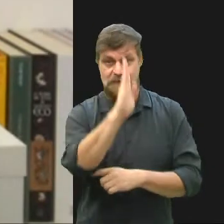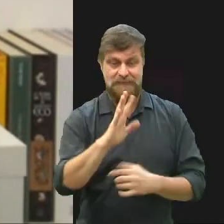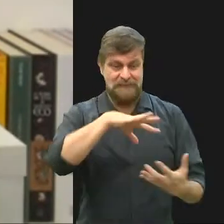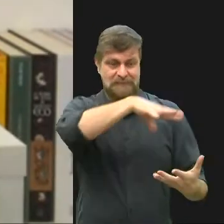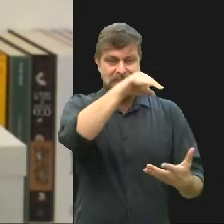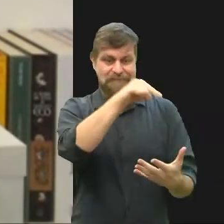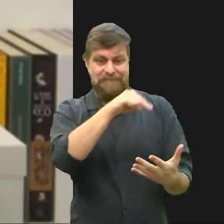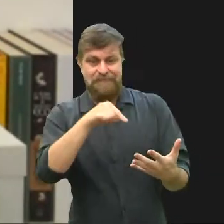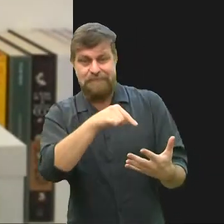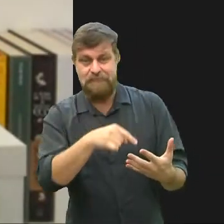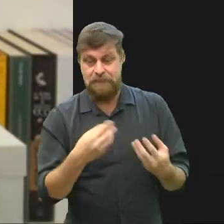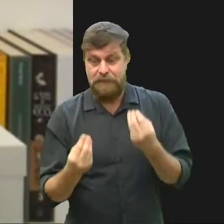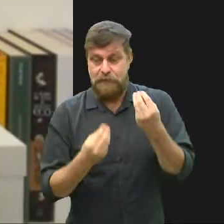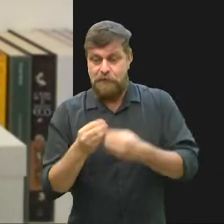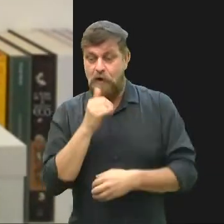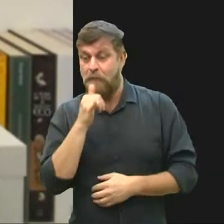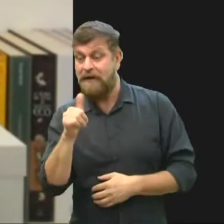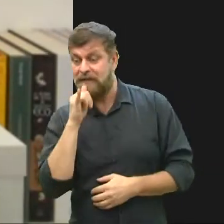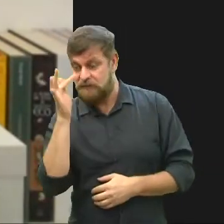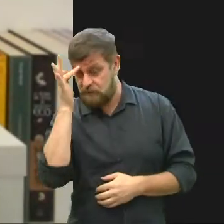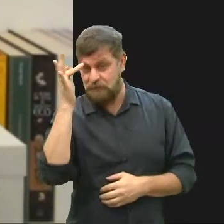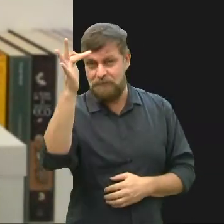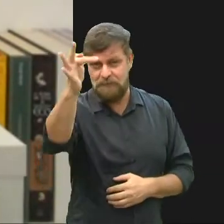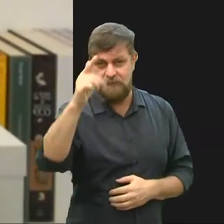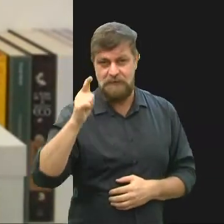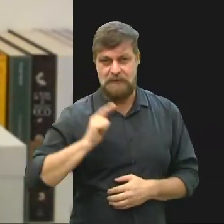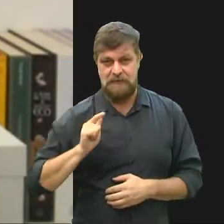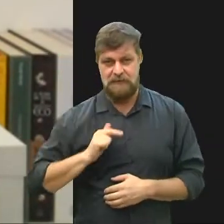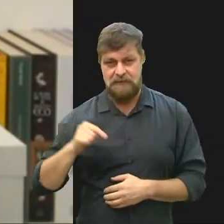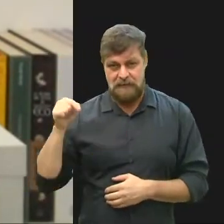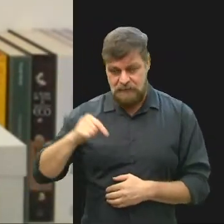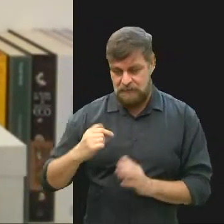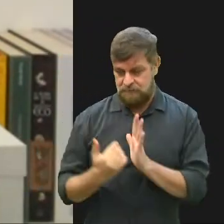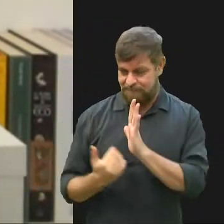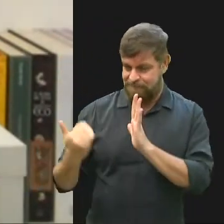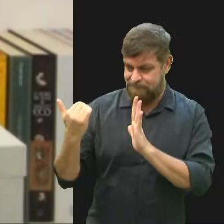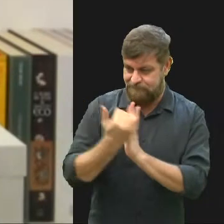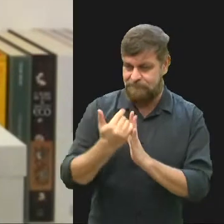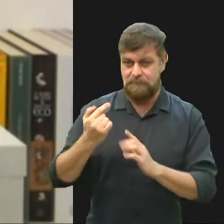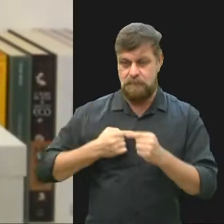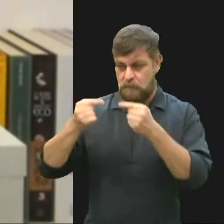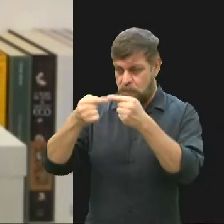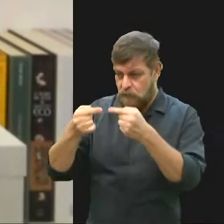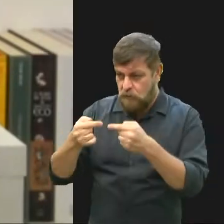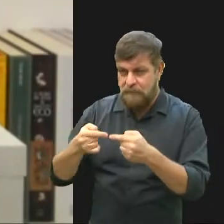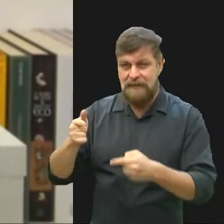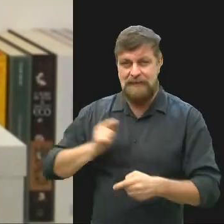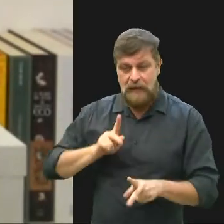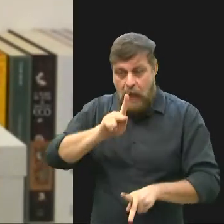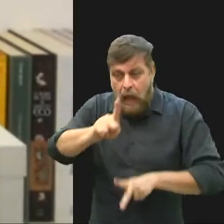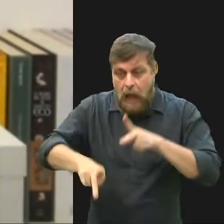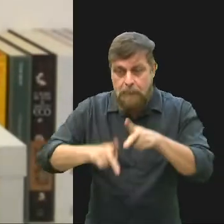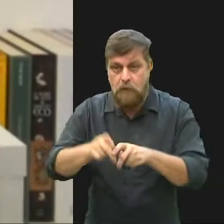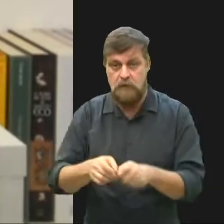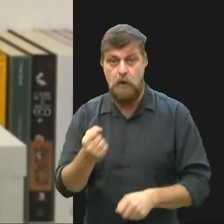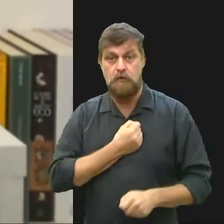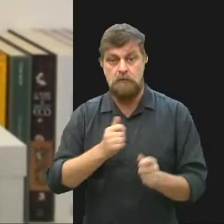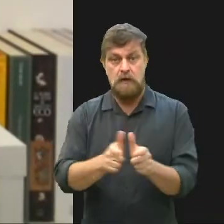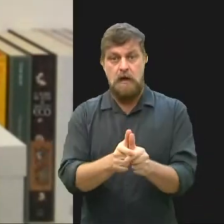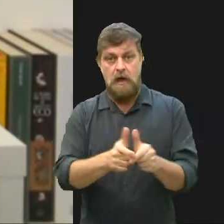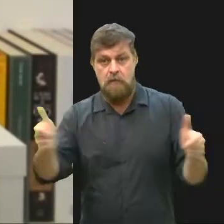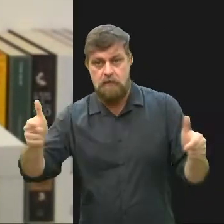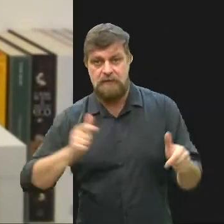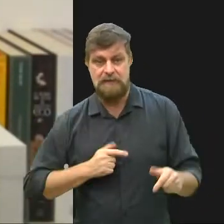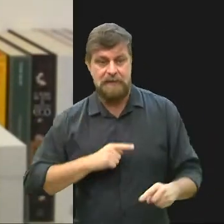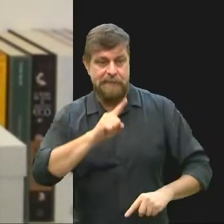mundo, e para essa crescente demanda de energia, ela está atrelada ao aumento da população e também à